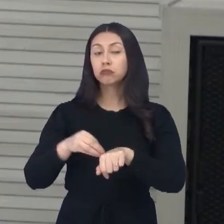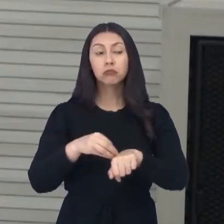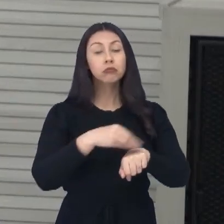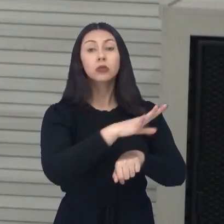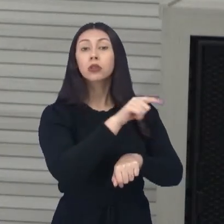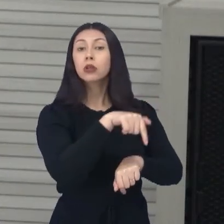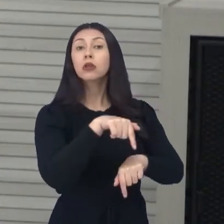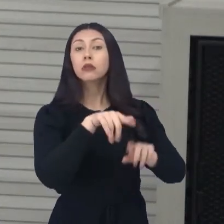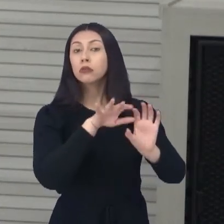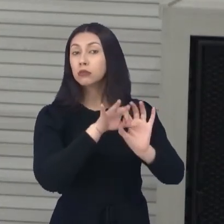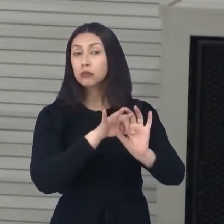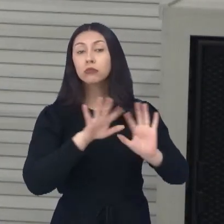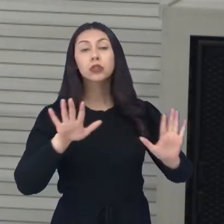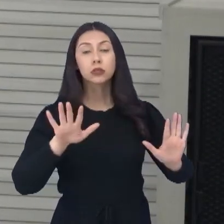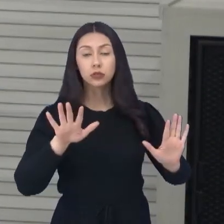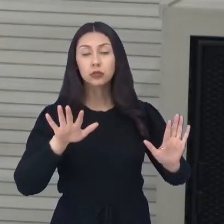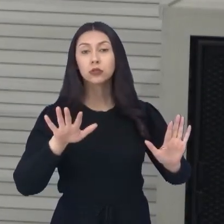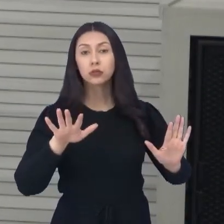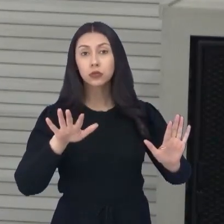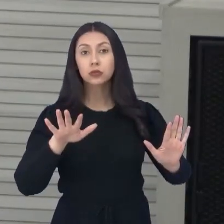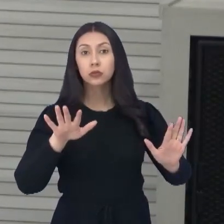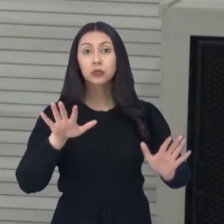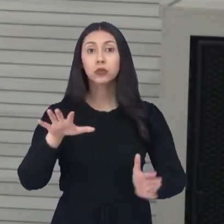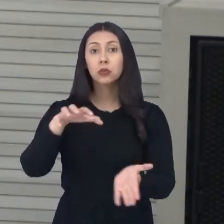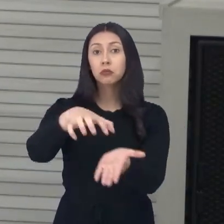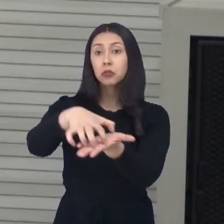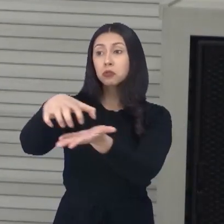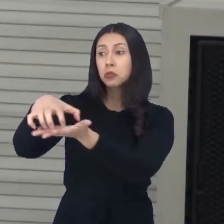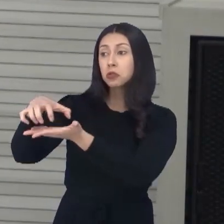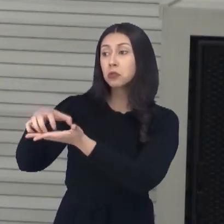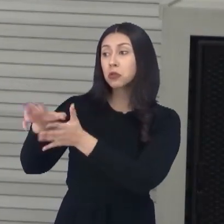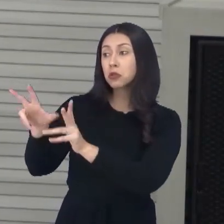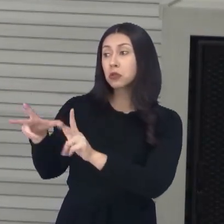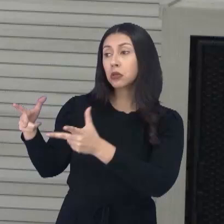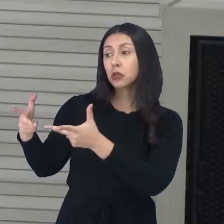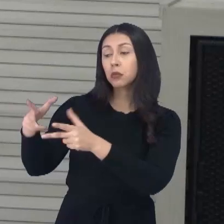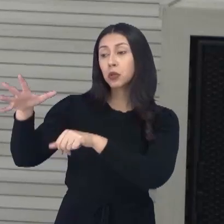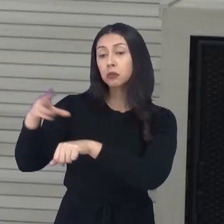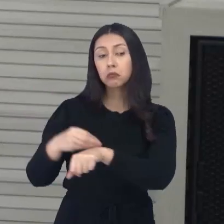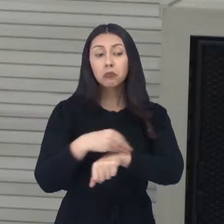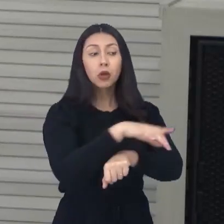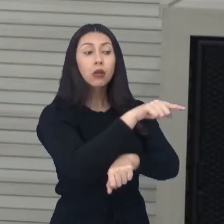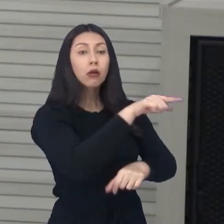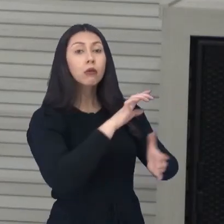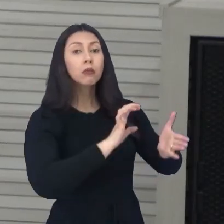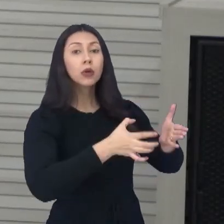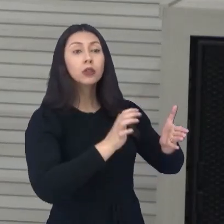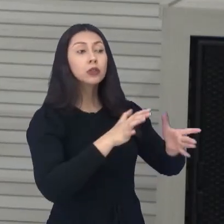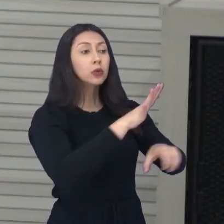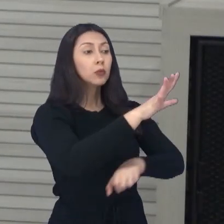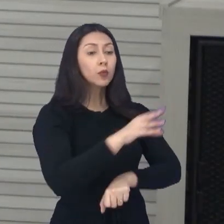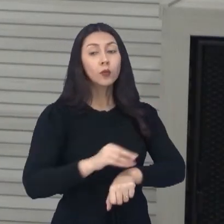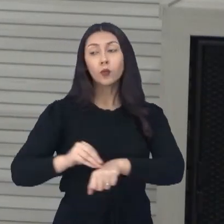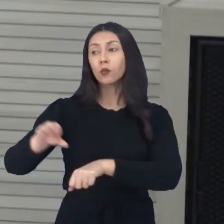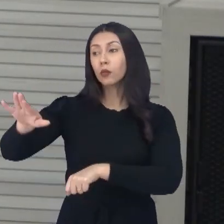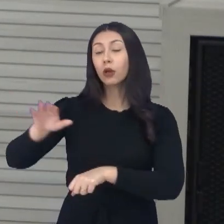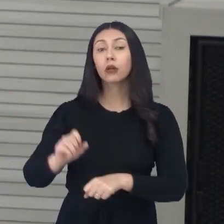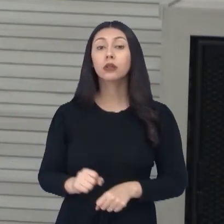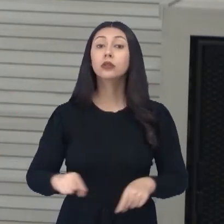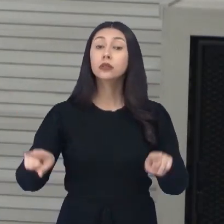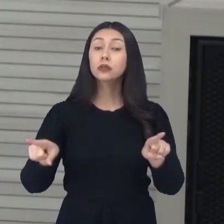autorizado entre os órgãos da Câmara e o grupo partidário. E também